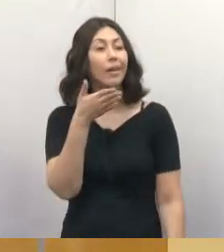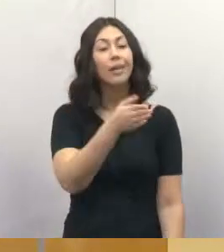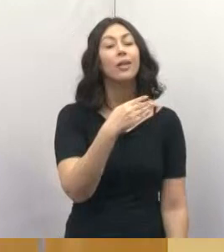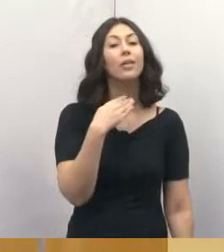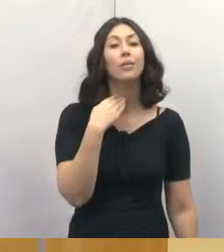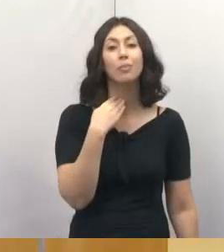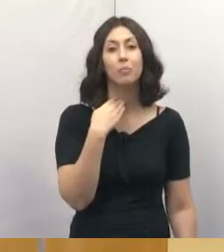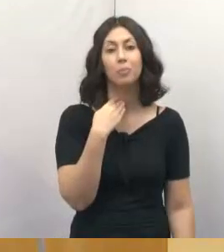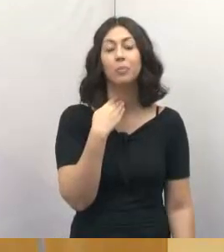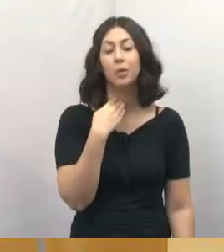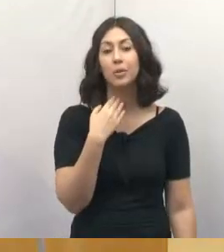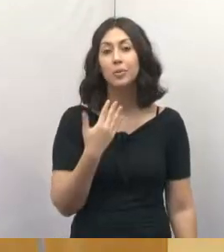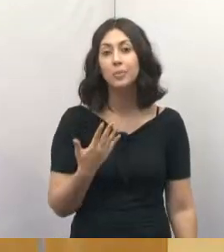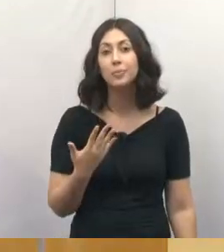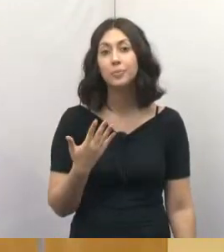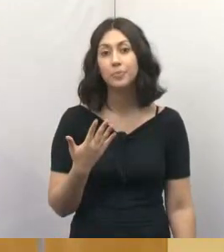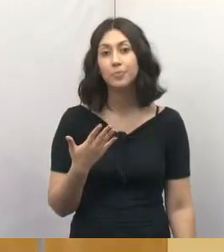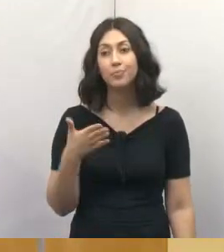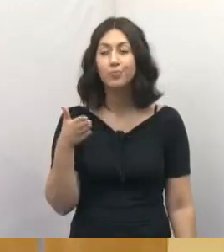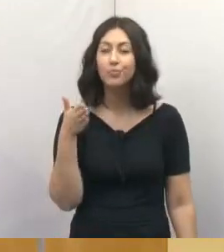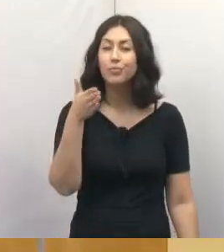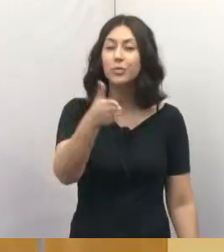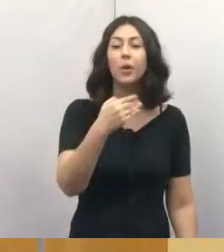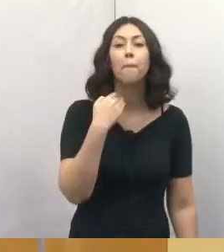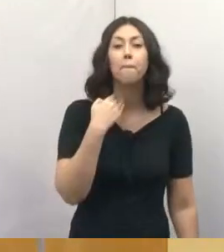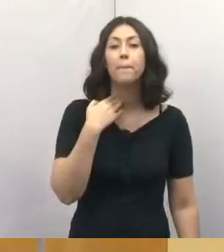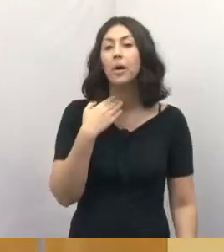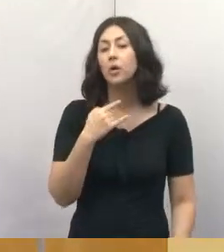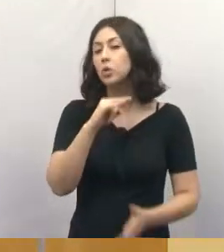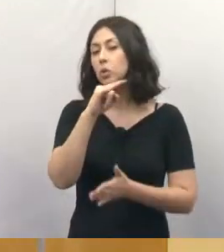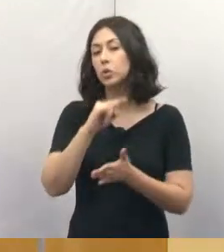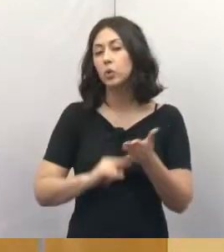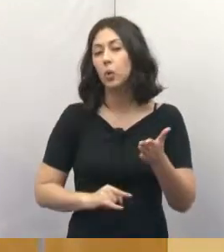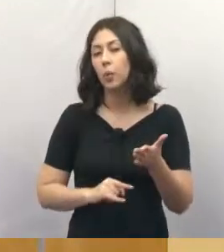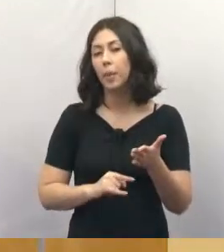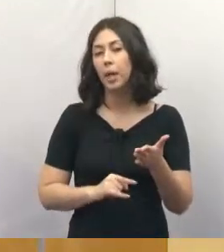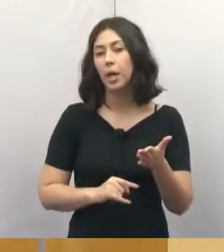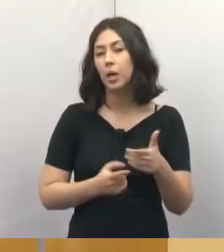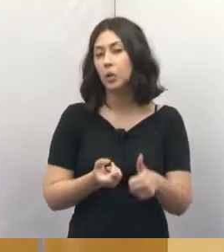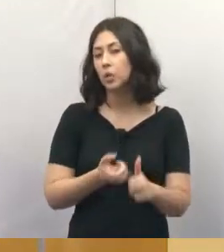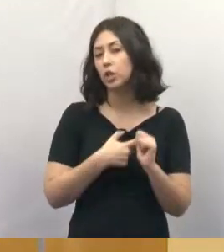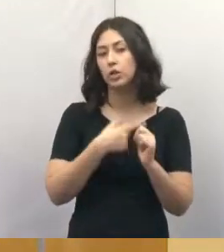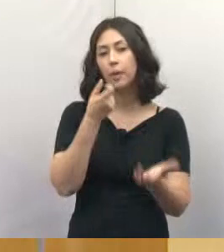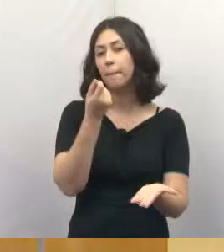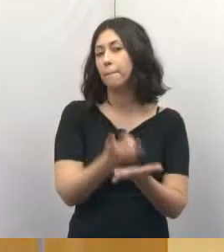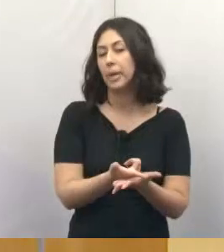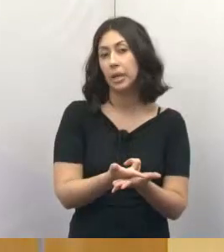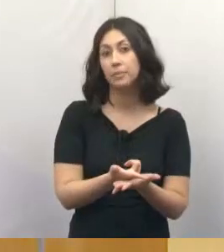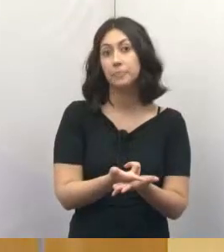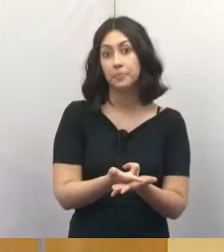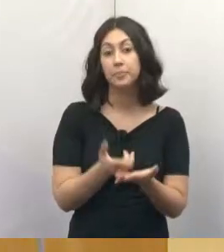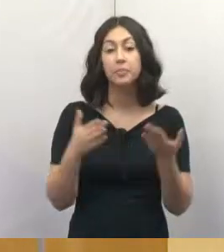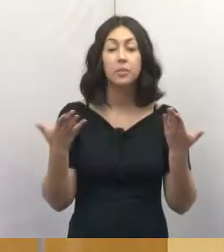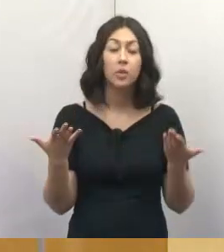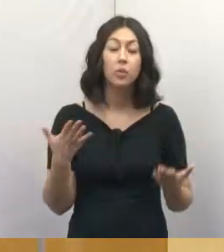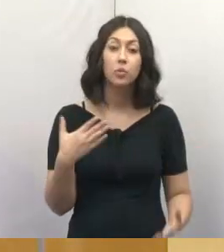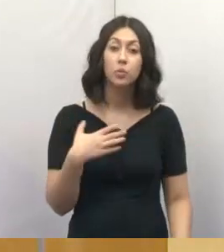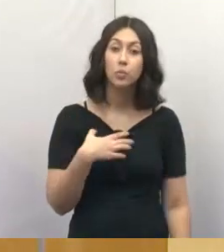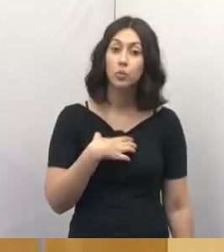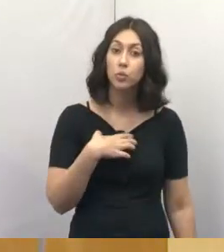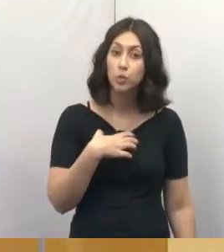tem condição de ir a um banco, às vezes para pagar uma conta. Então foi um